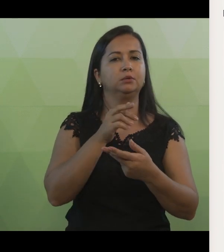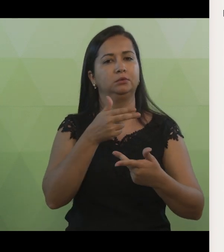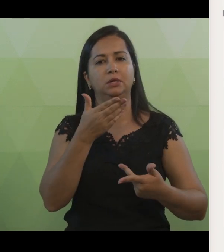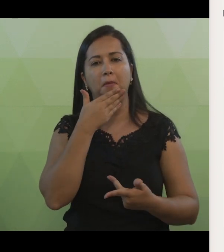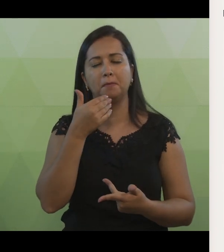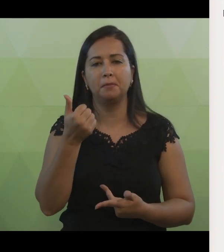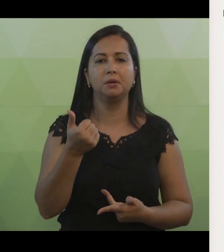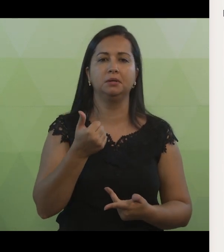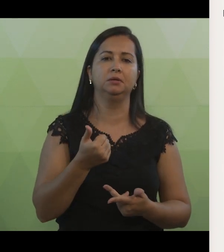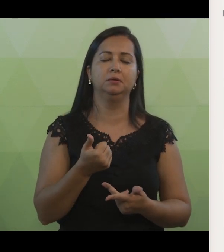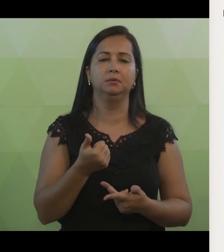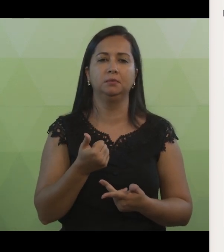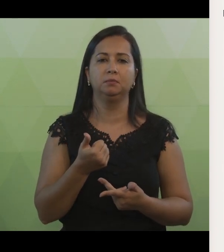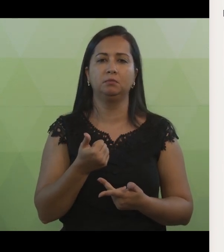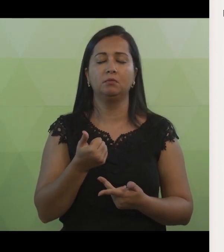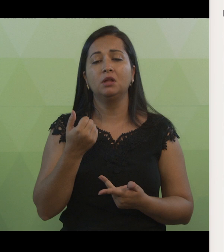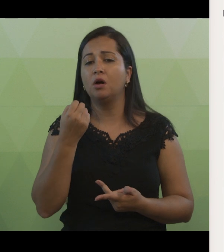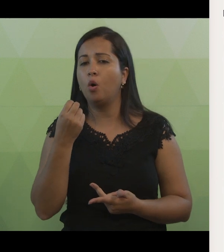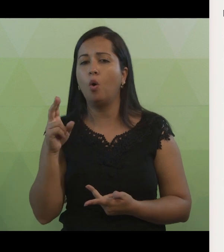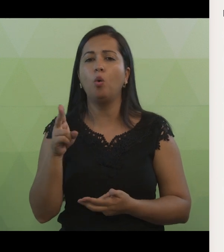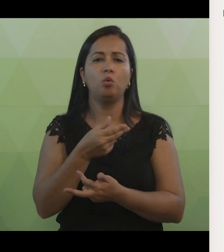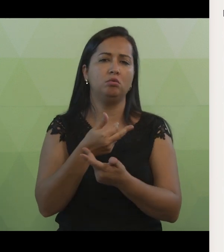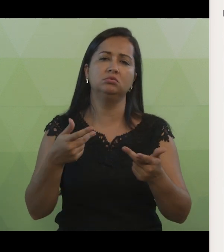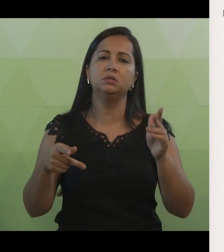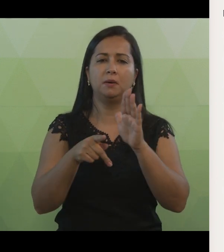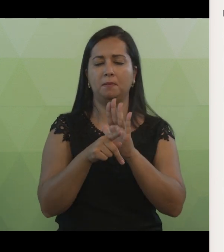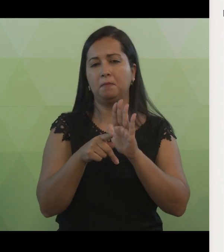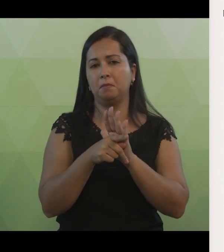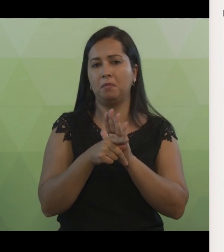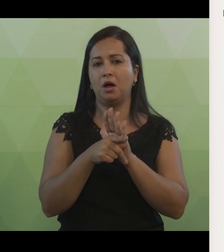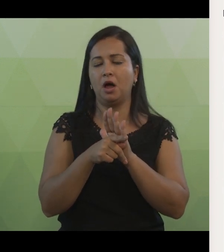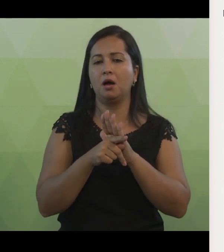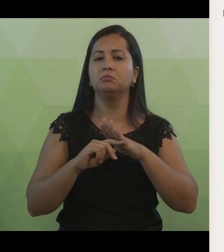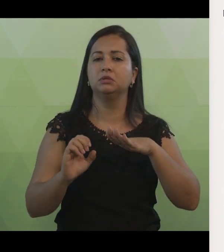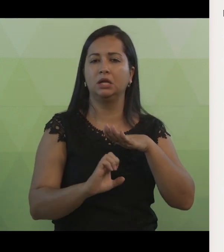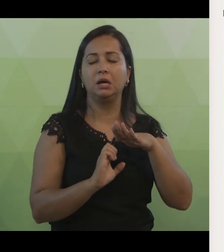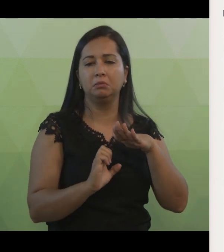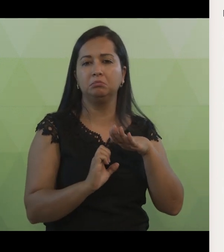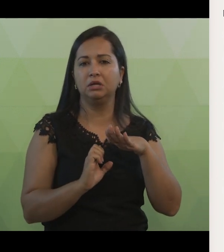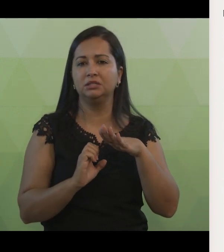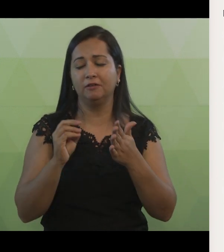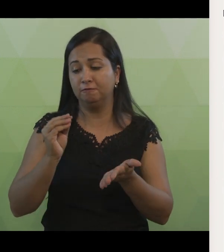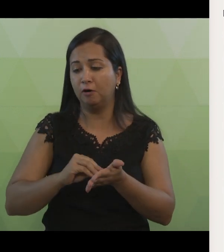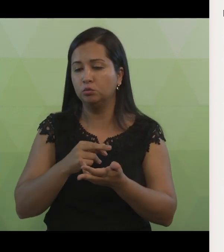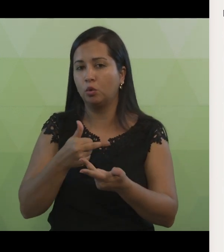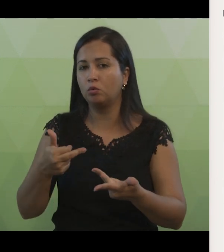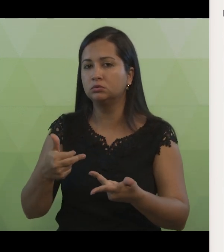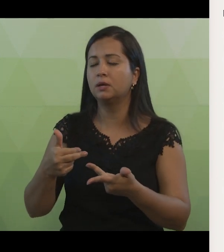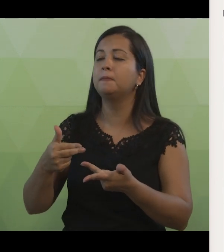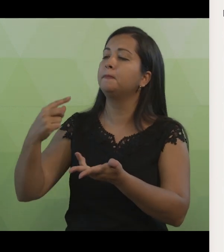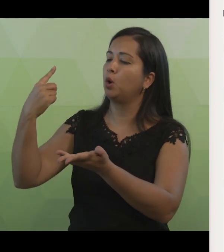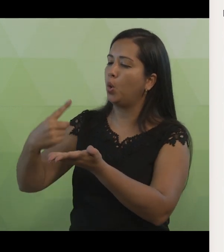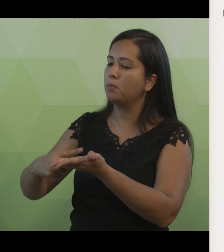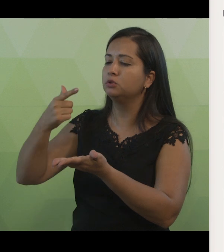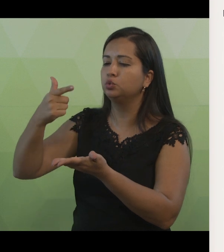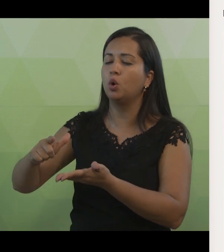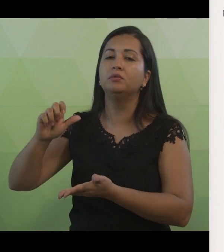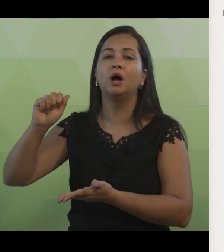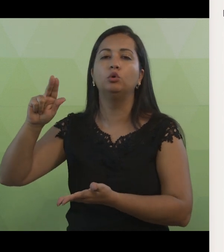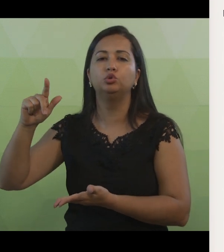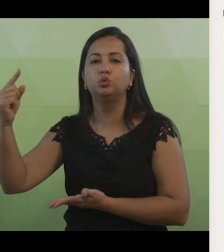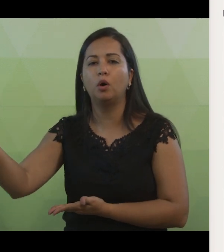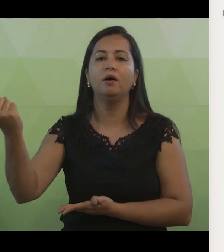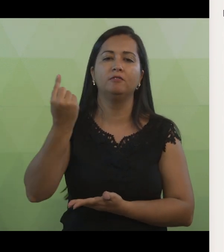sido cumpridos por restrições do próprio cliente, o revisor poderá solicitar uma nova visita para complementar os